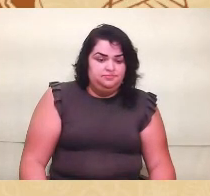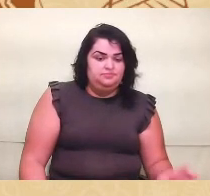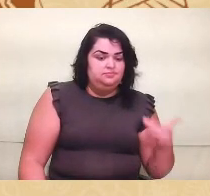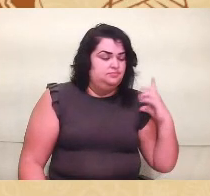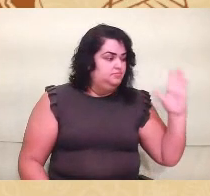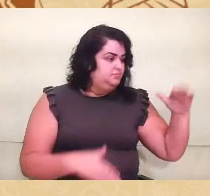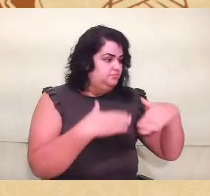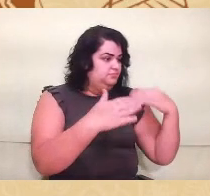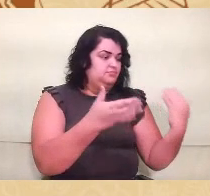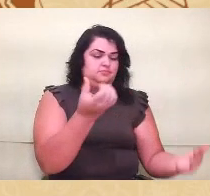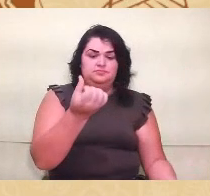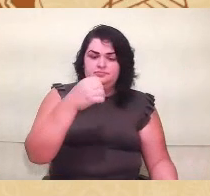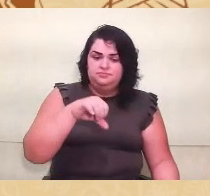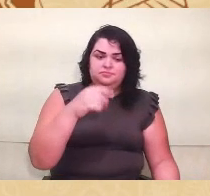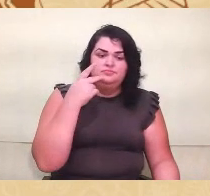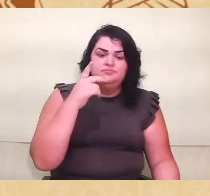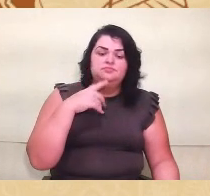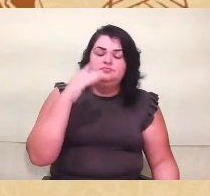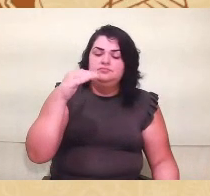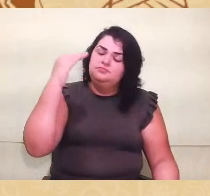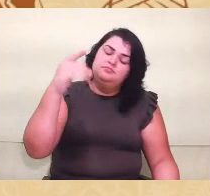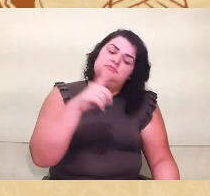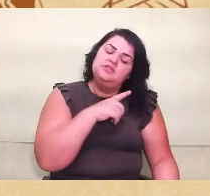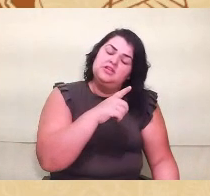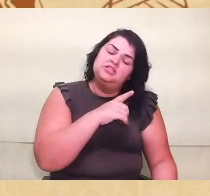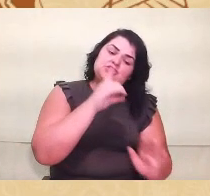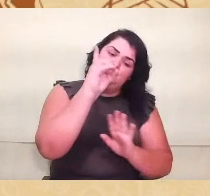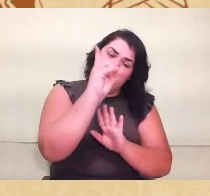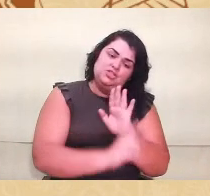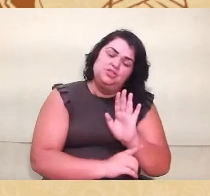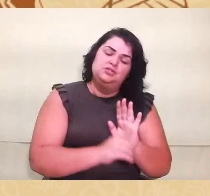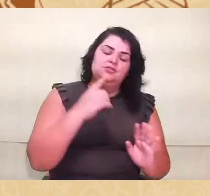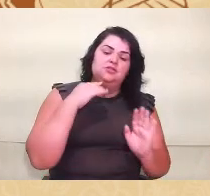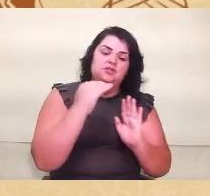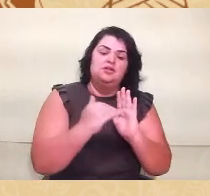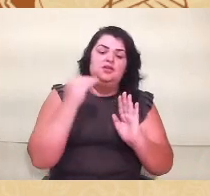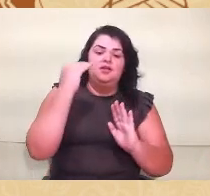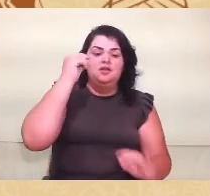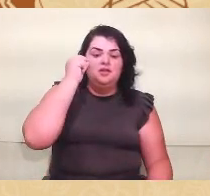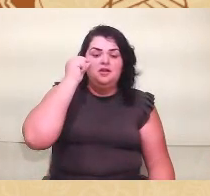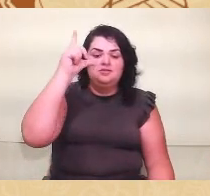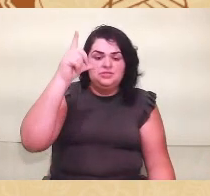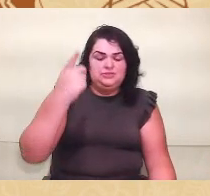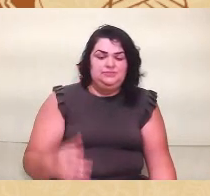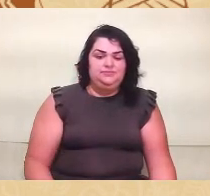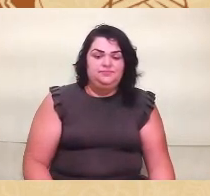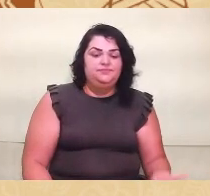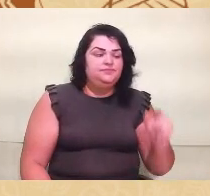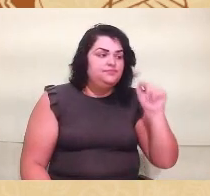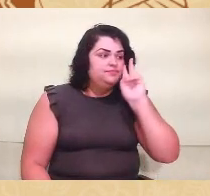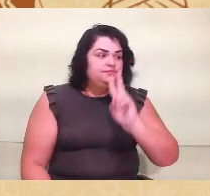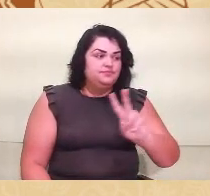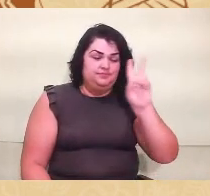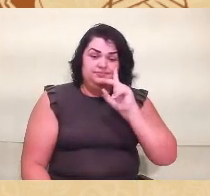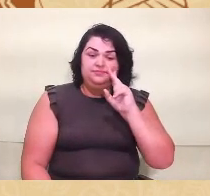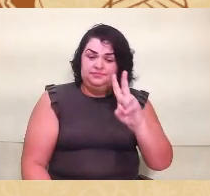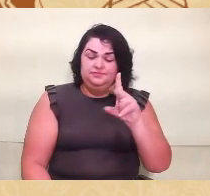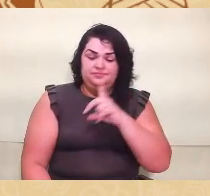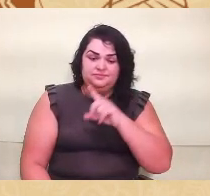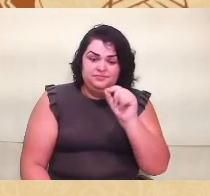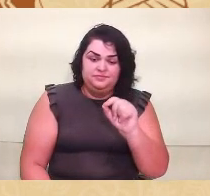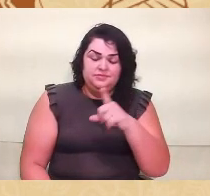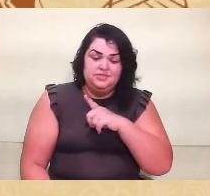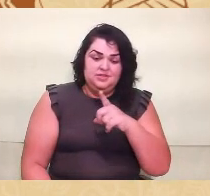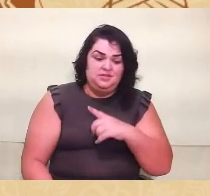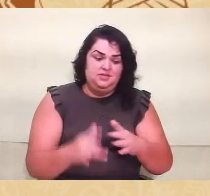OIT que diz que nós temos direito à autodeclaração. Mas aí você vai ver... Se esse coletivo aqui